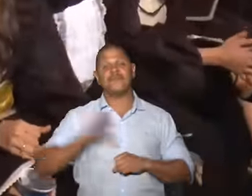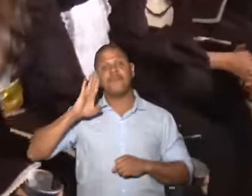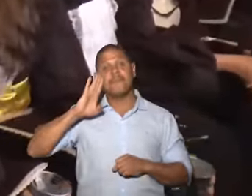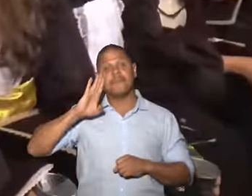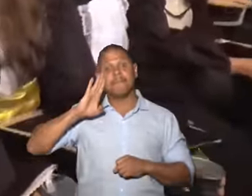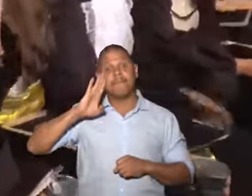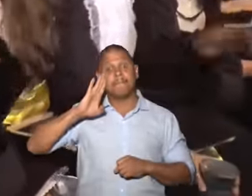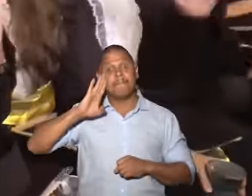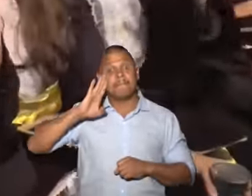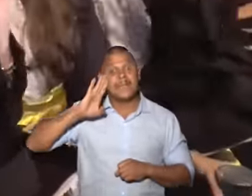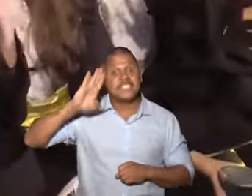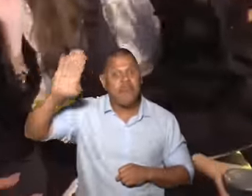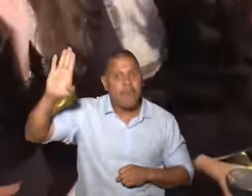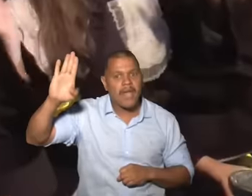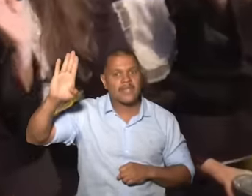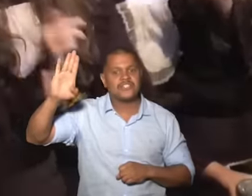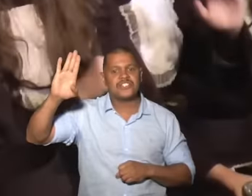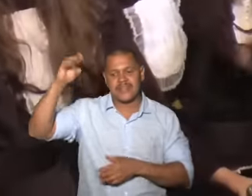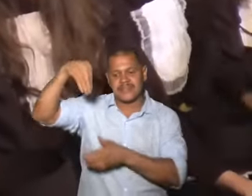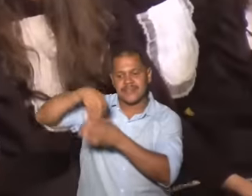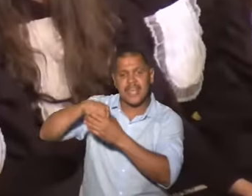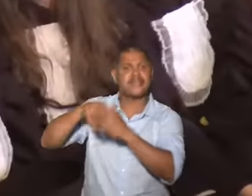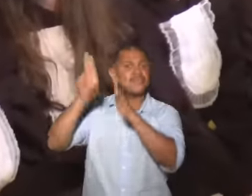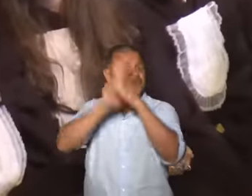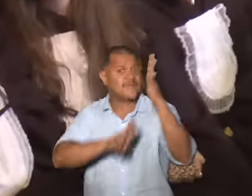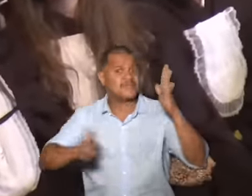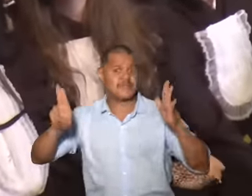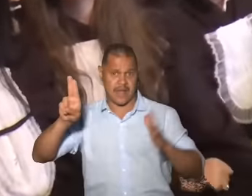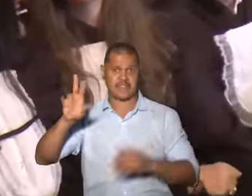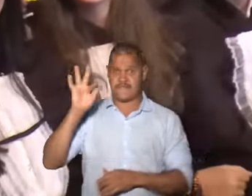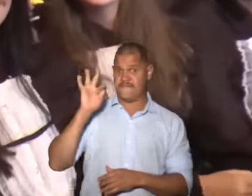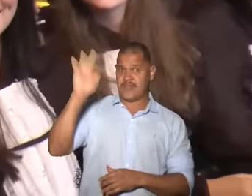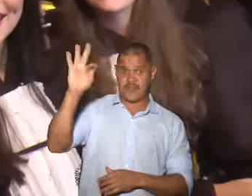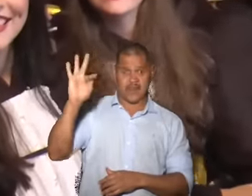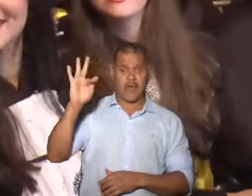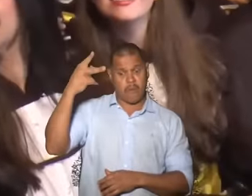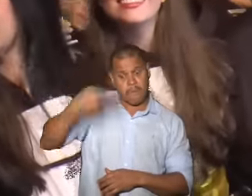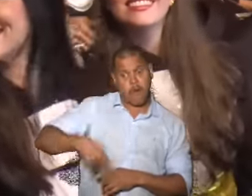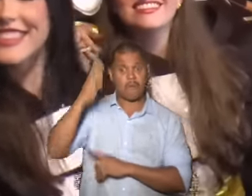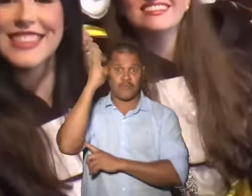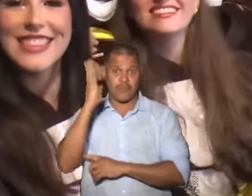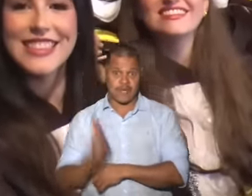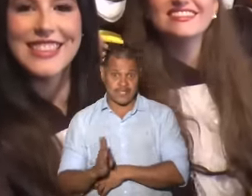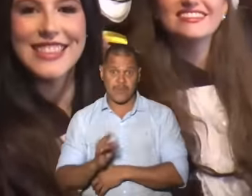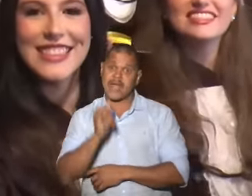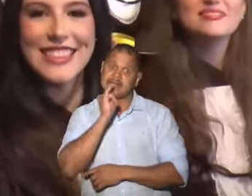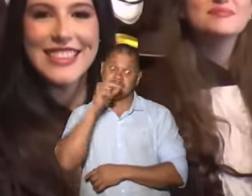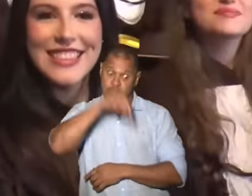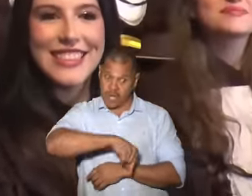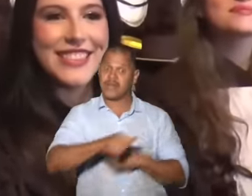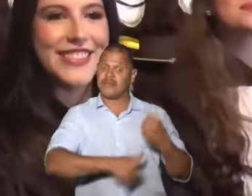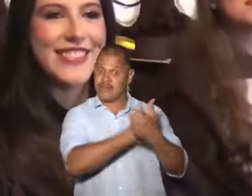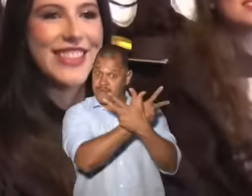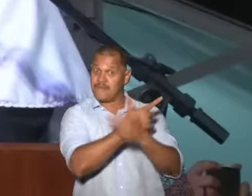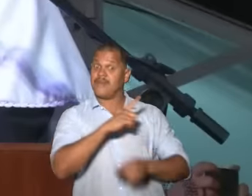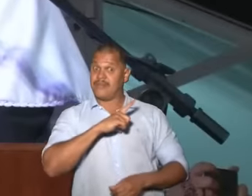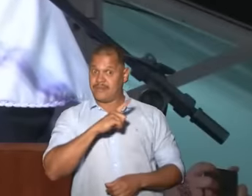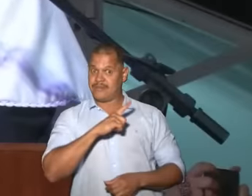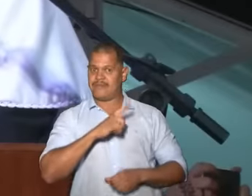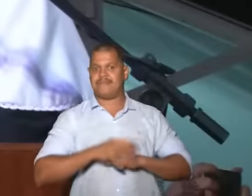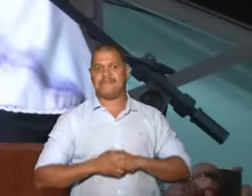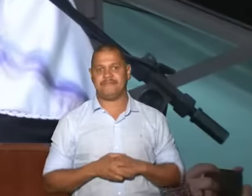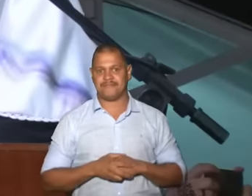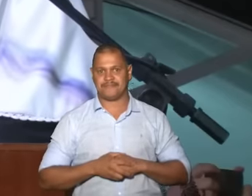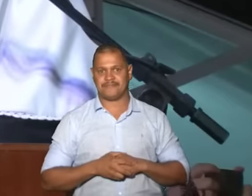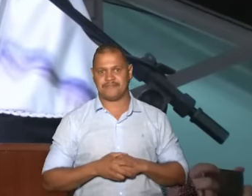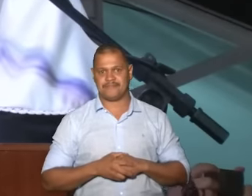Principalmente aquela desenvolvida nas universidades públicas federais, como a Universidade Federal de Viçosa. Apesar